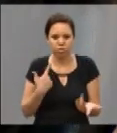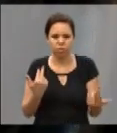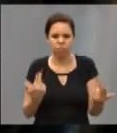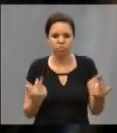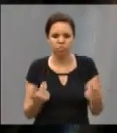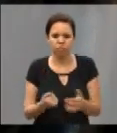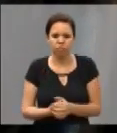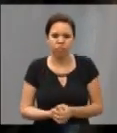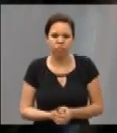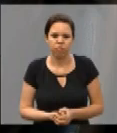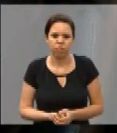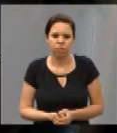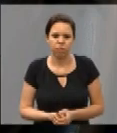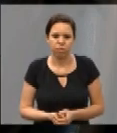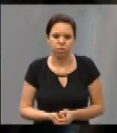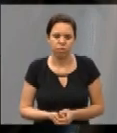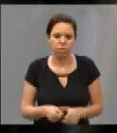assim